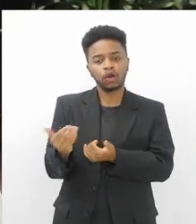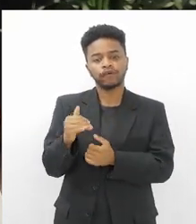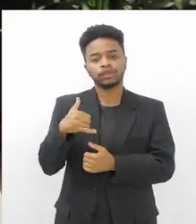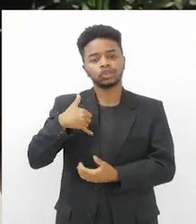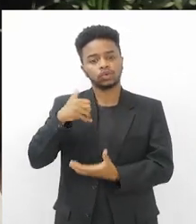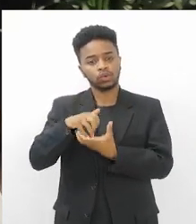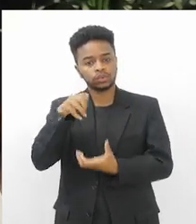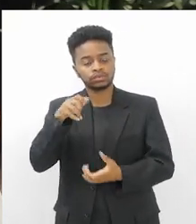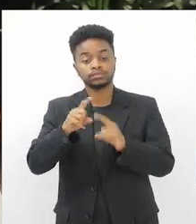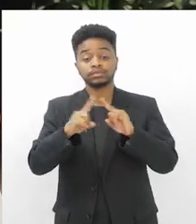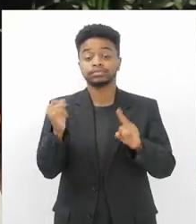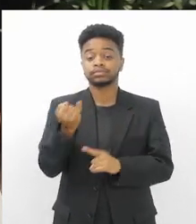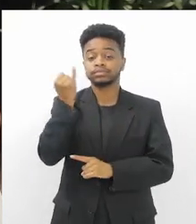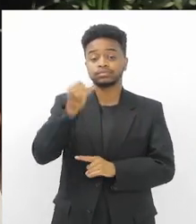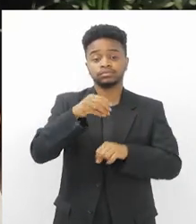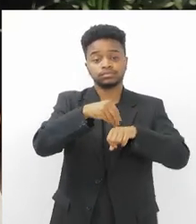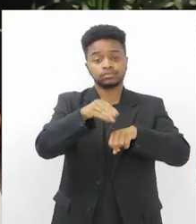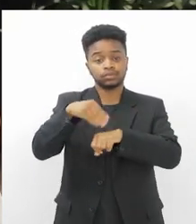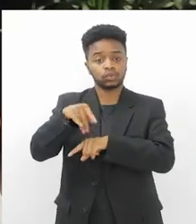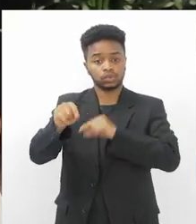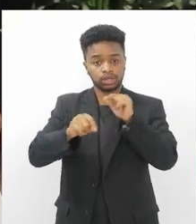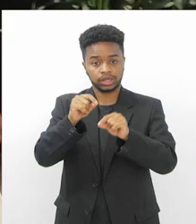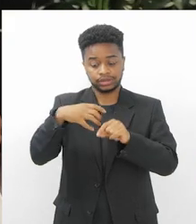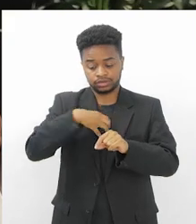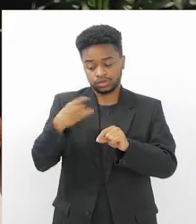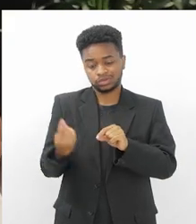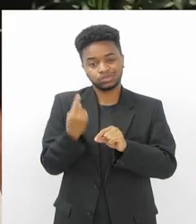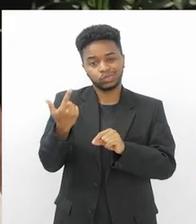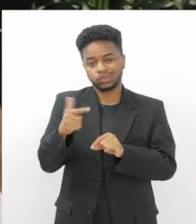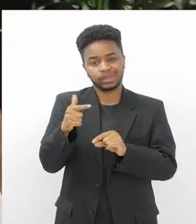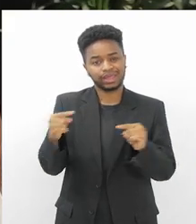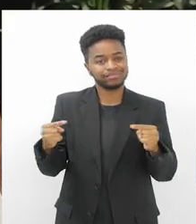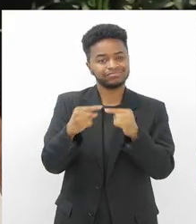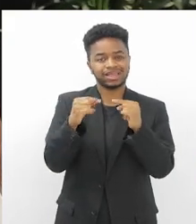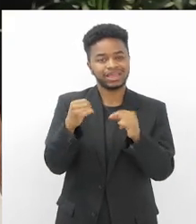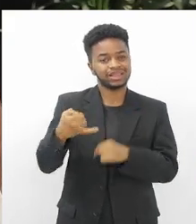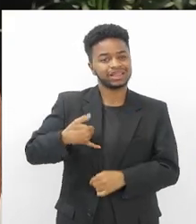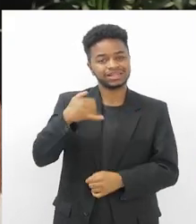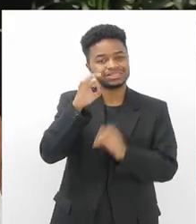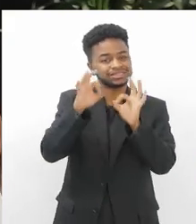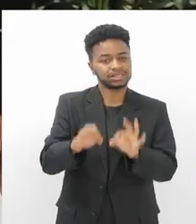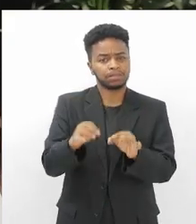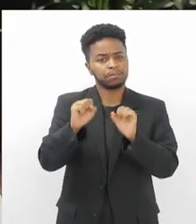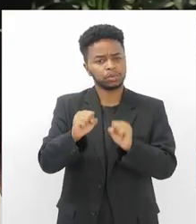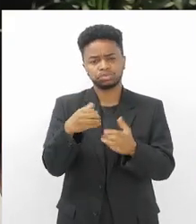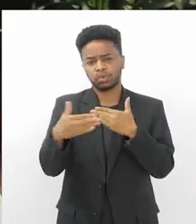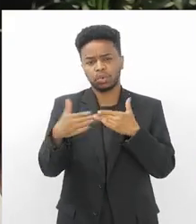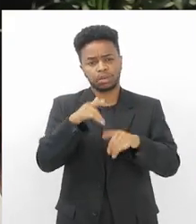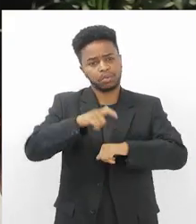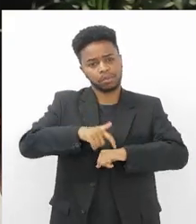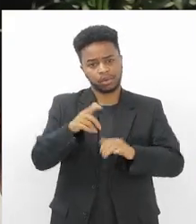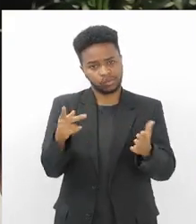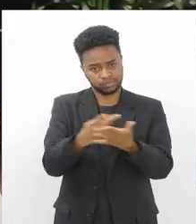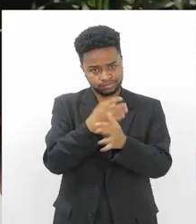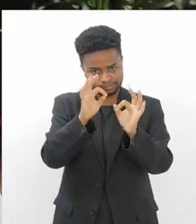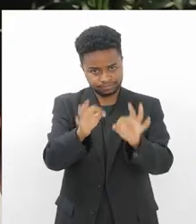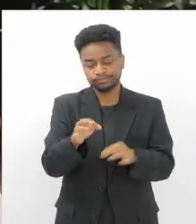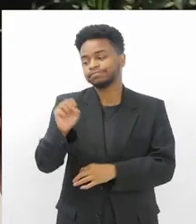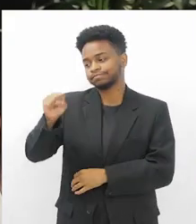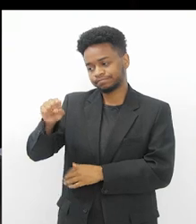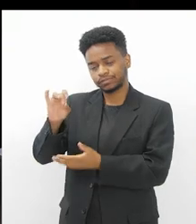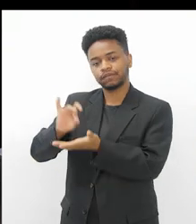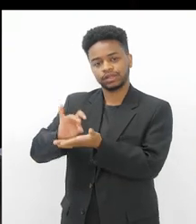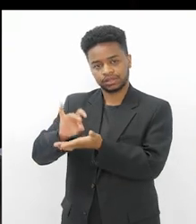dos idosos. É importante ressaltar que a solidão, ela não tem idade, né? Ela pode acontecer em qualquer momento da vida.